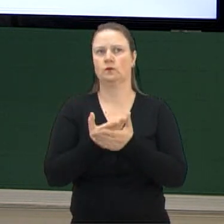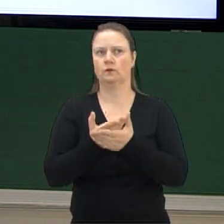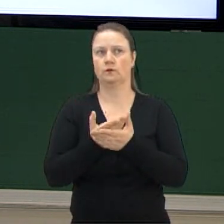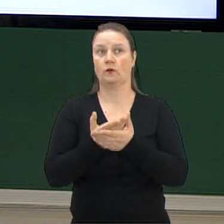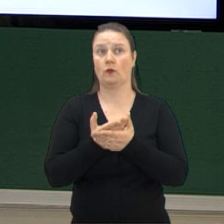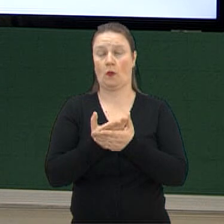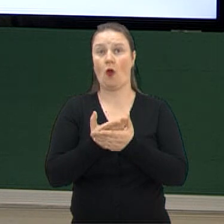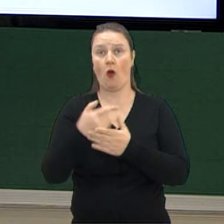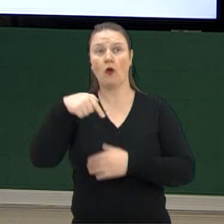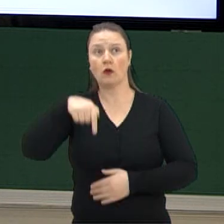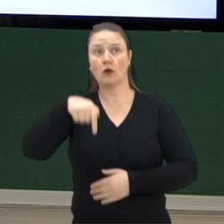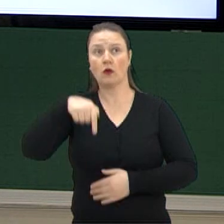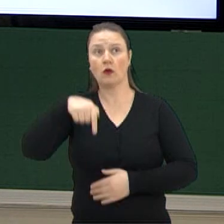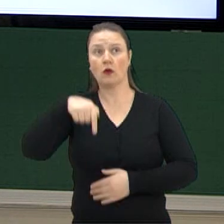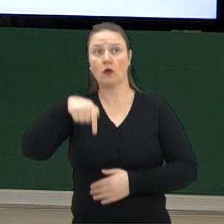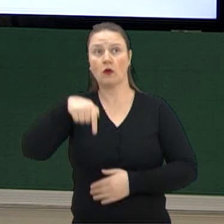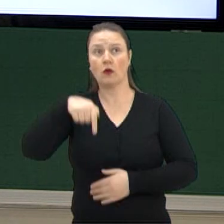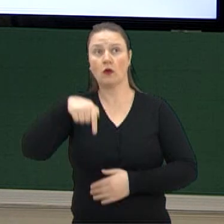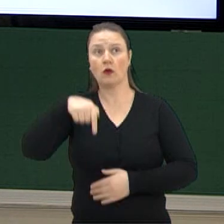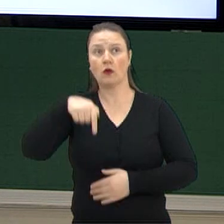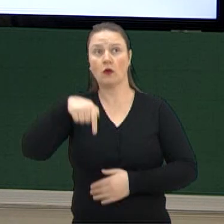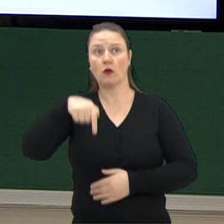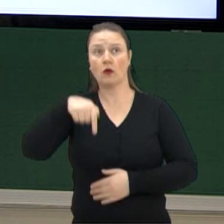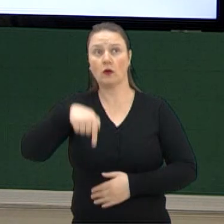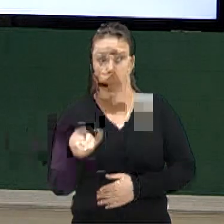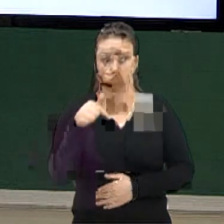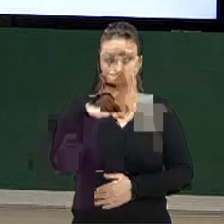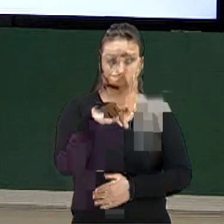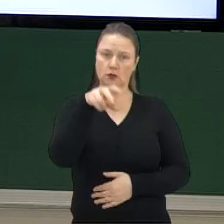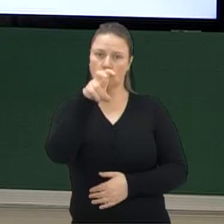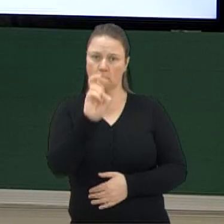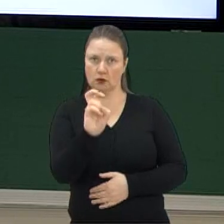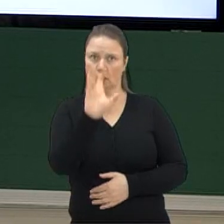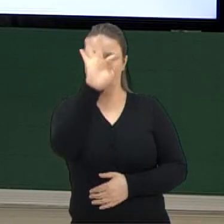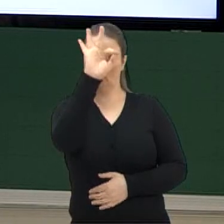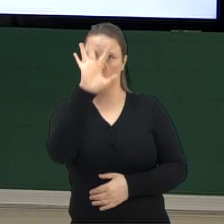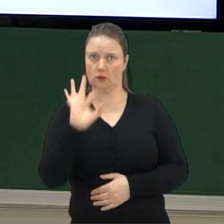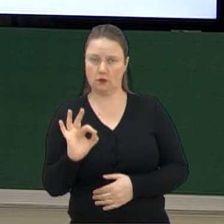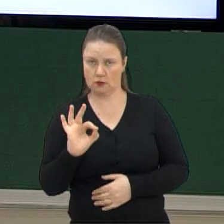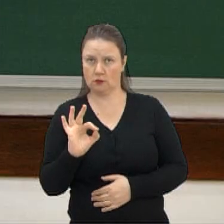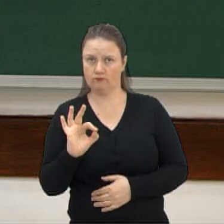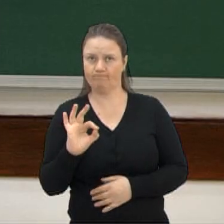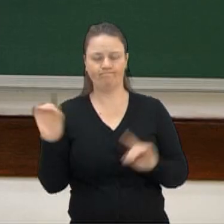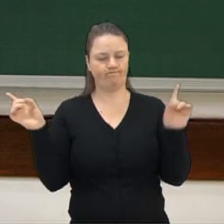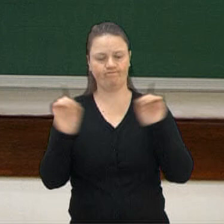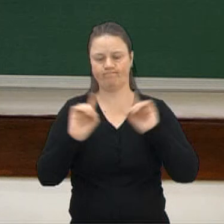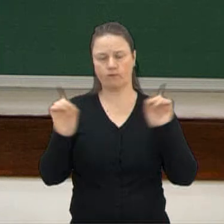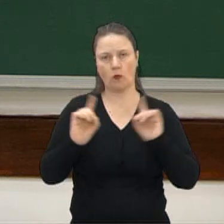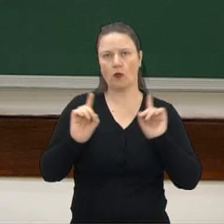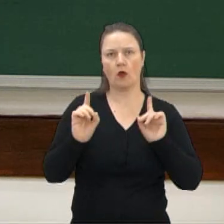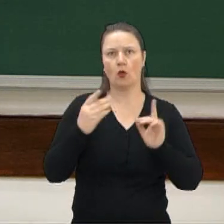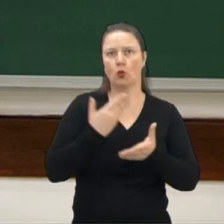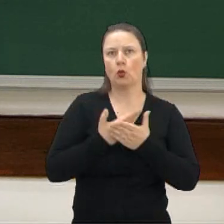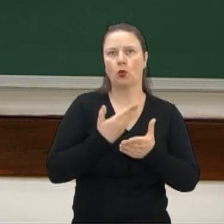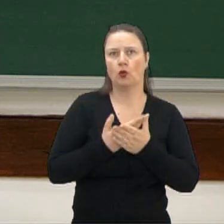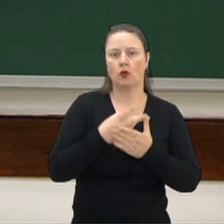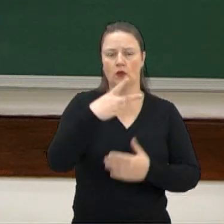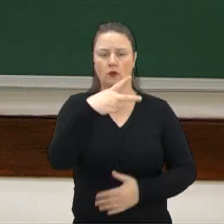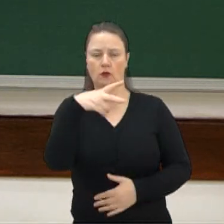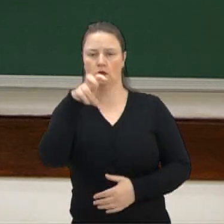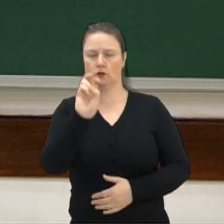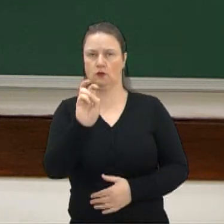região sul, eu tenho 1% não estudando e 25% que